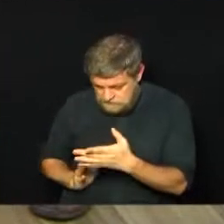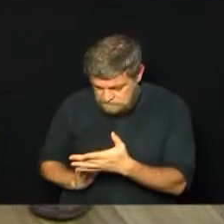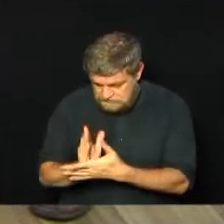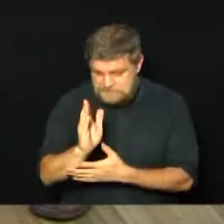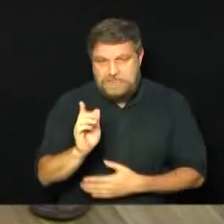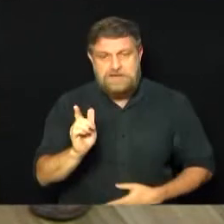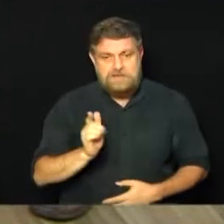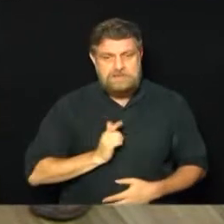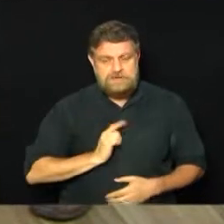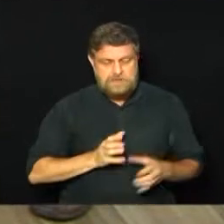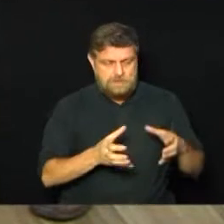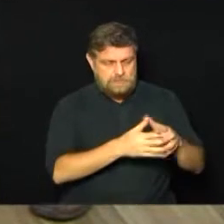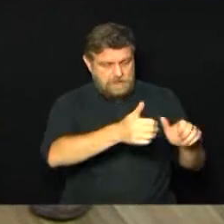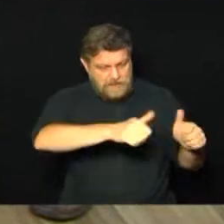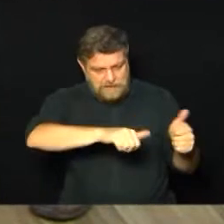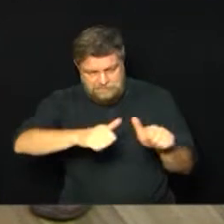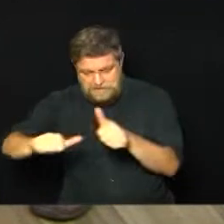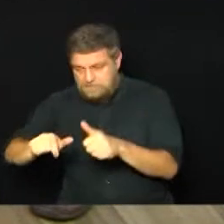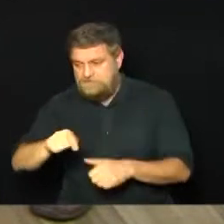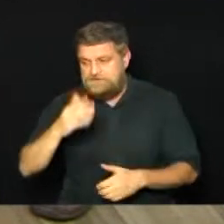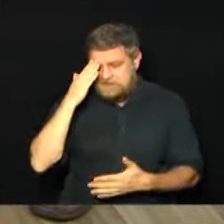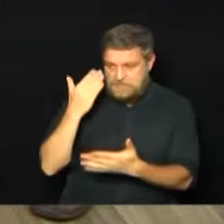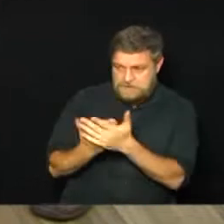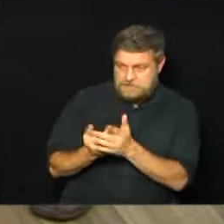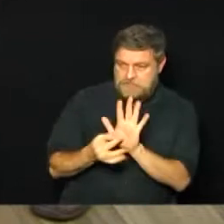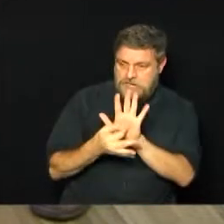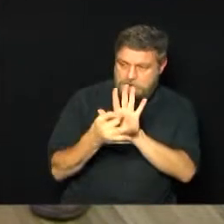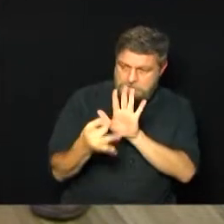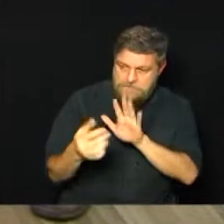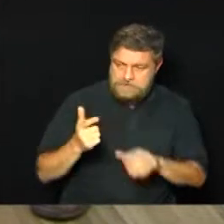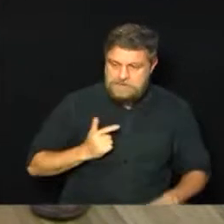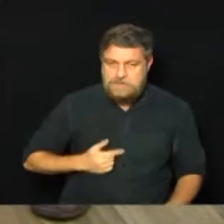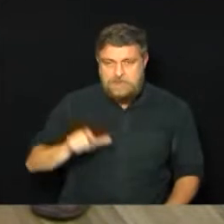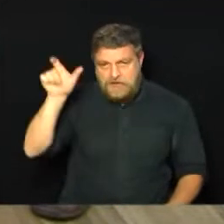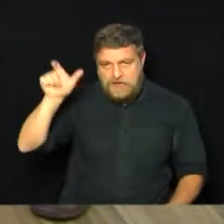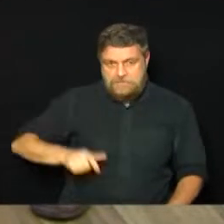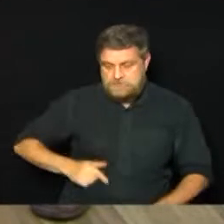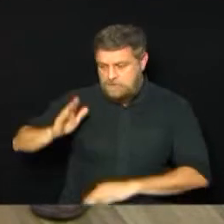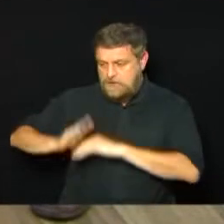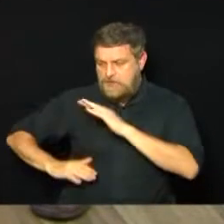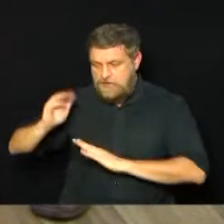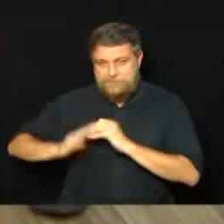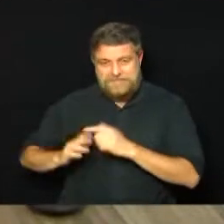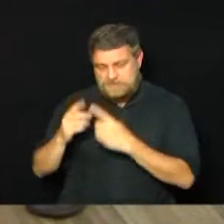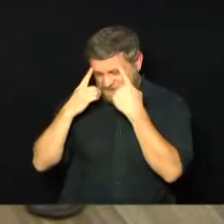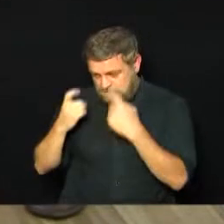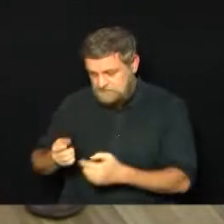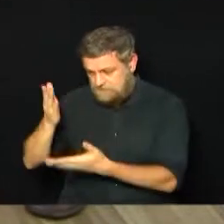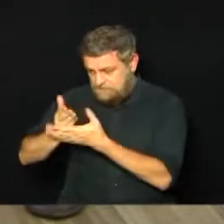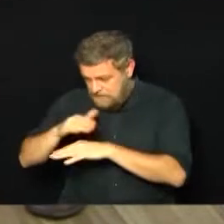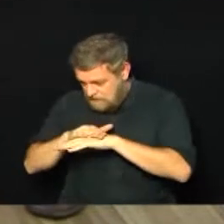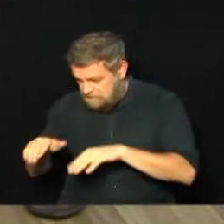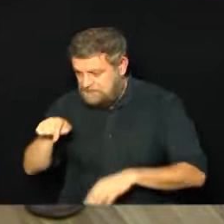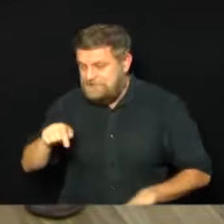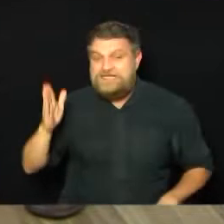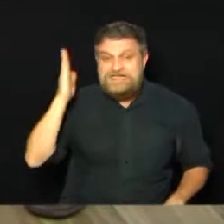seu trâmite, você acredita que ele vai inibir estes agressores se ele não conseguir arrumar um emprego, se ele saber se o que